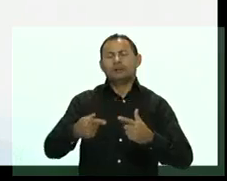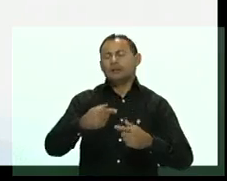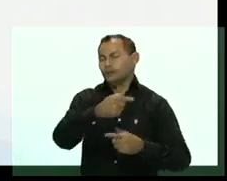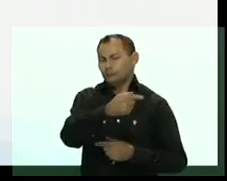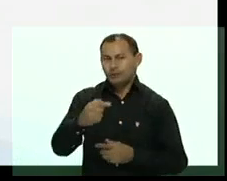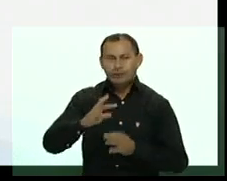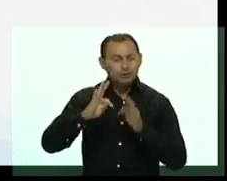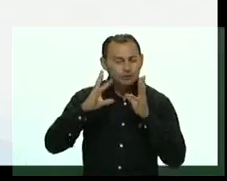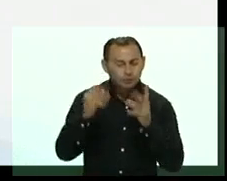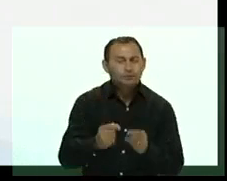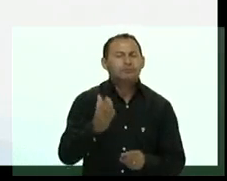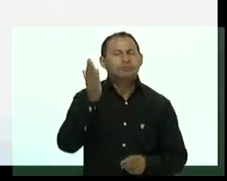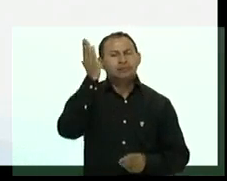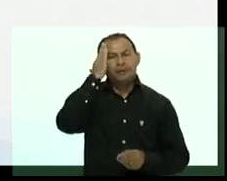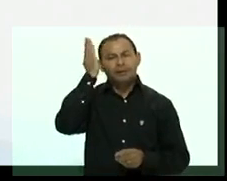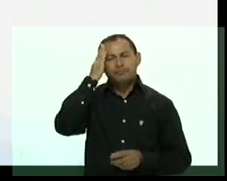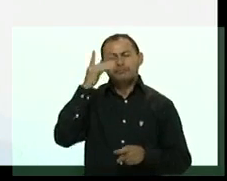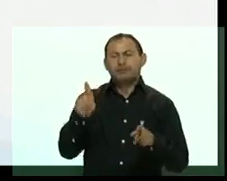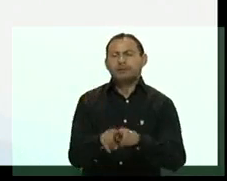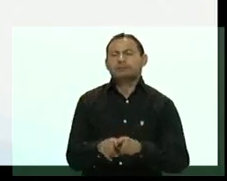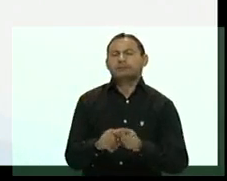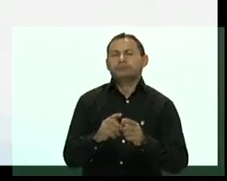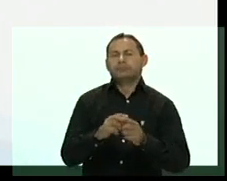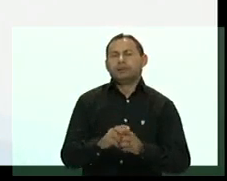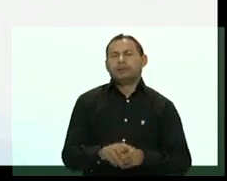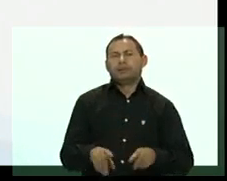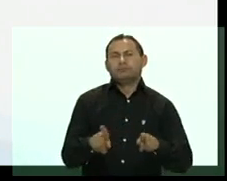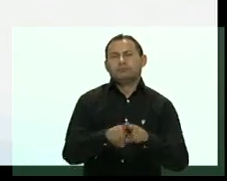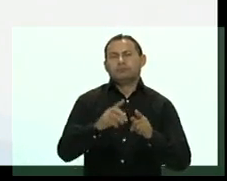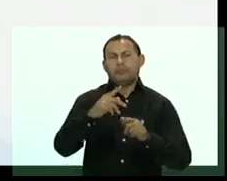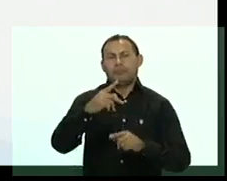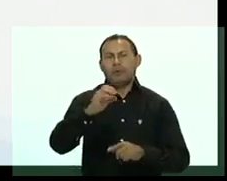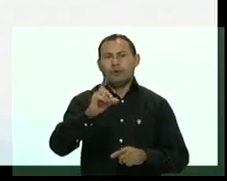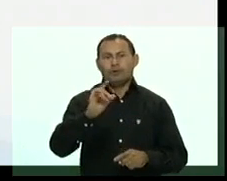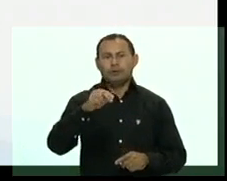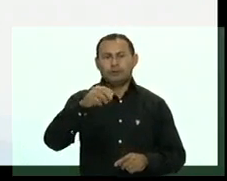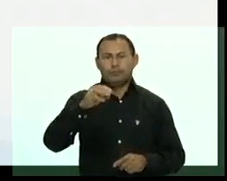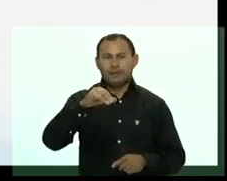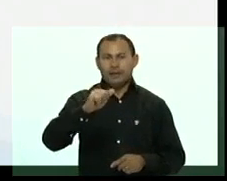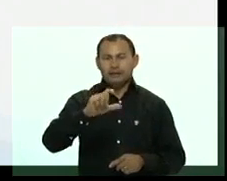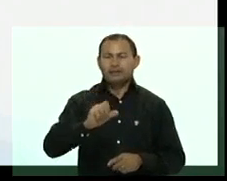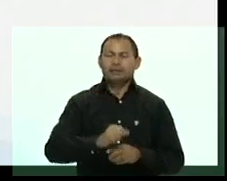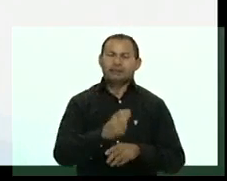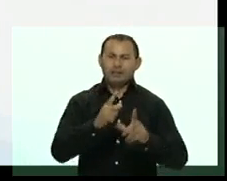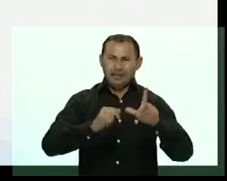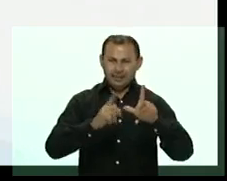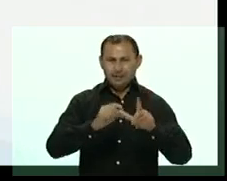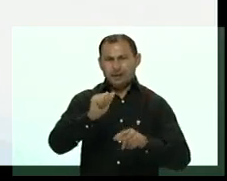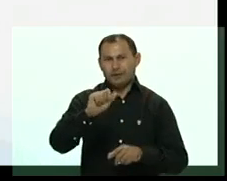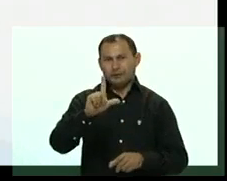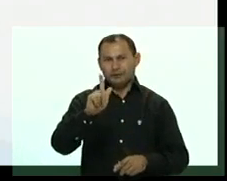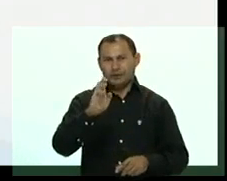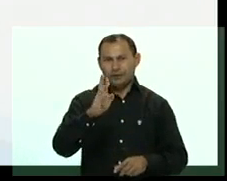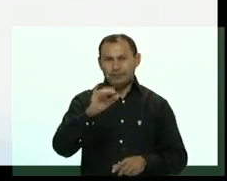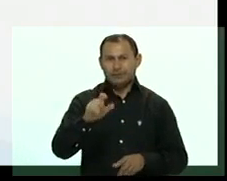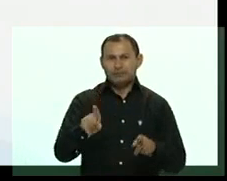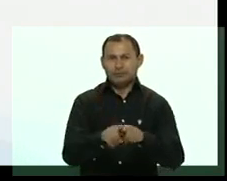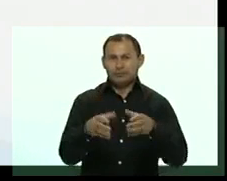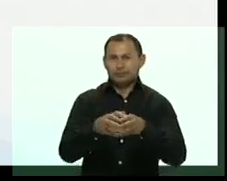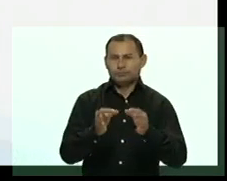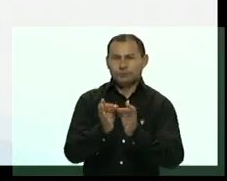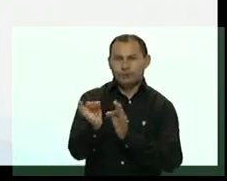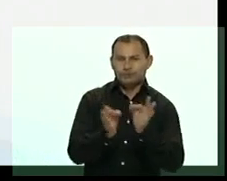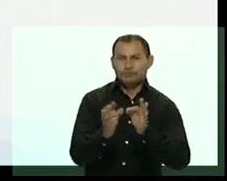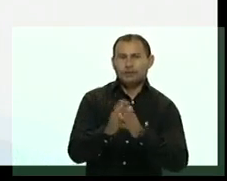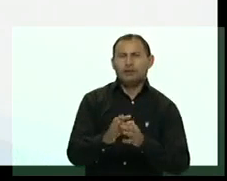tudo na ponta da língua. A questão das equações polinomiais, né, que são as equações algébricas, desde as operações,